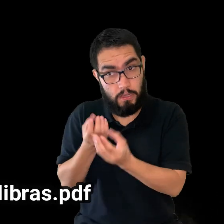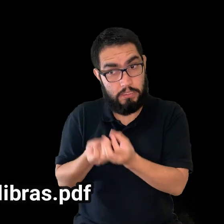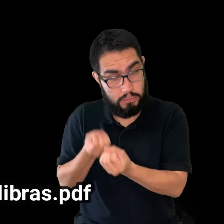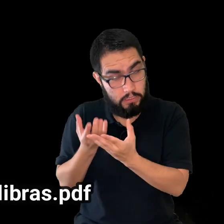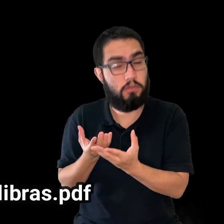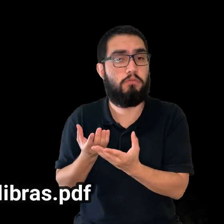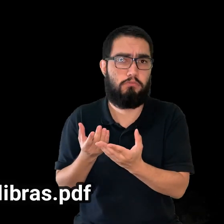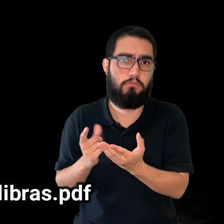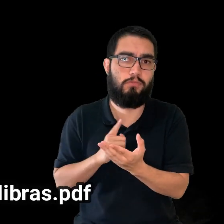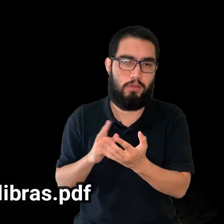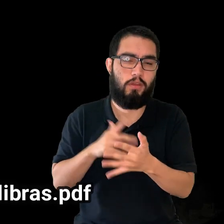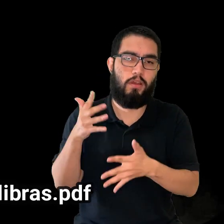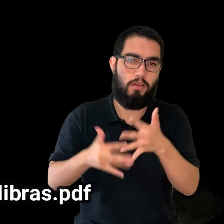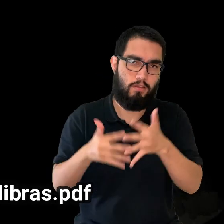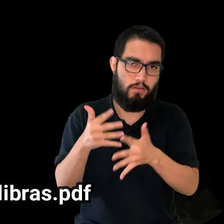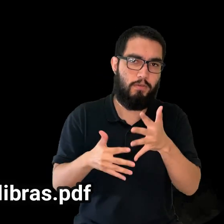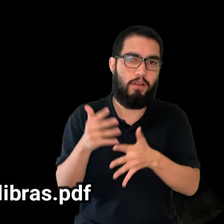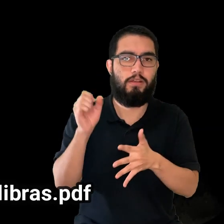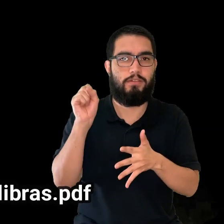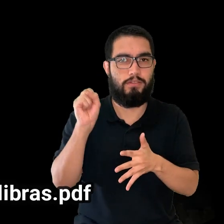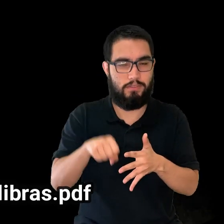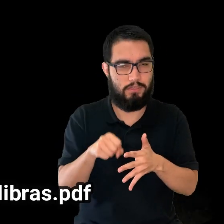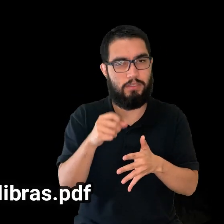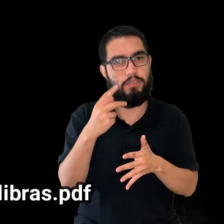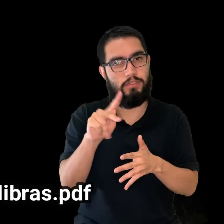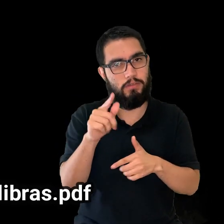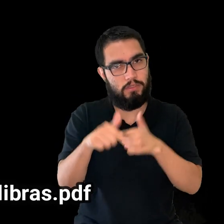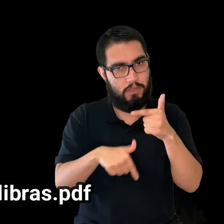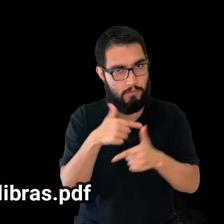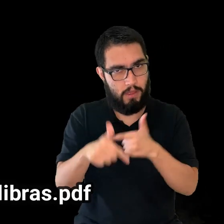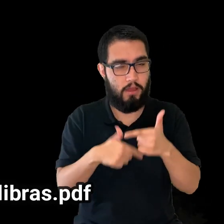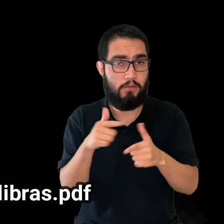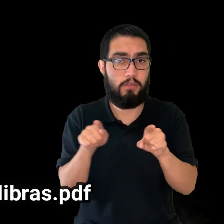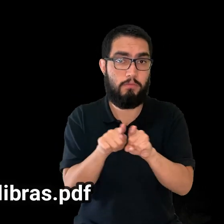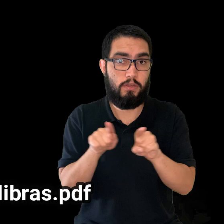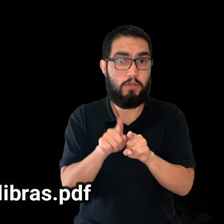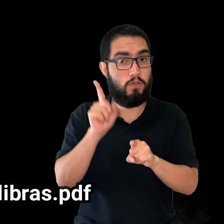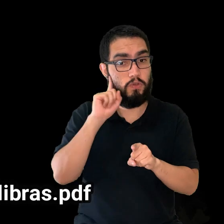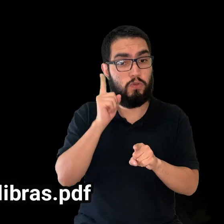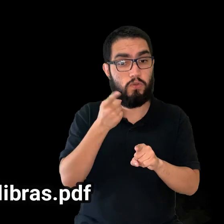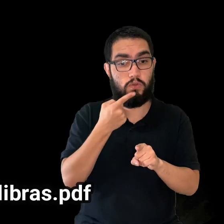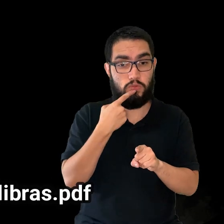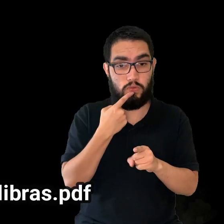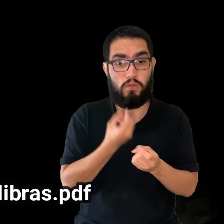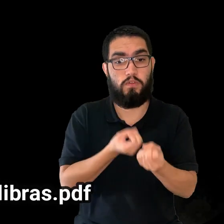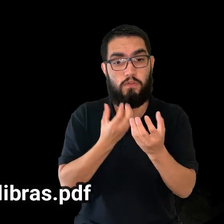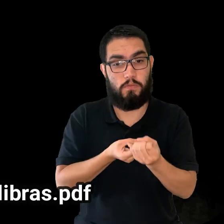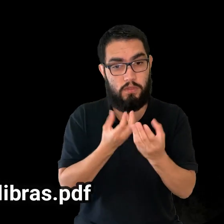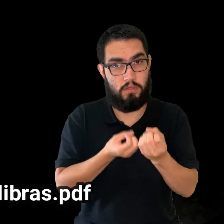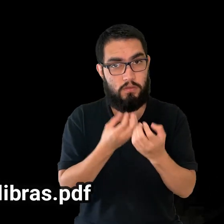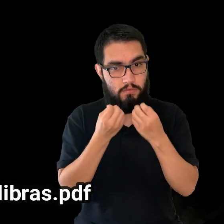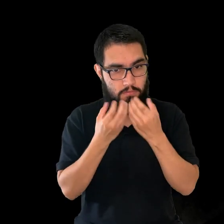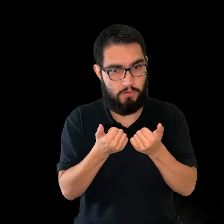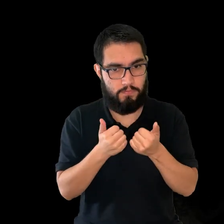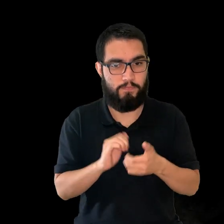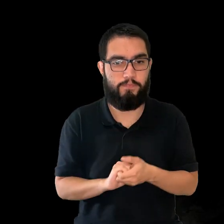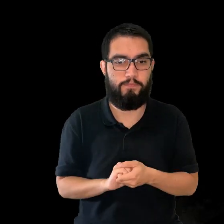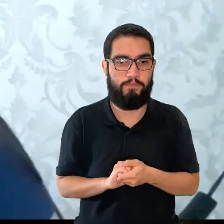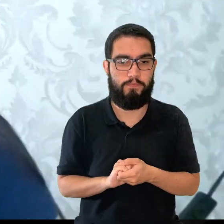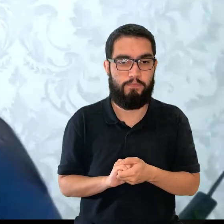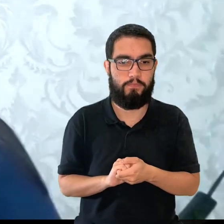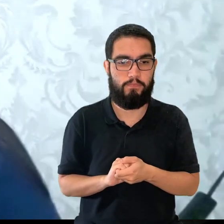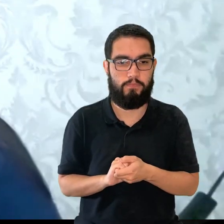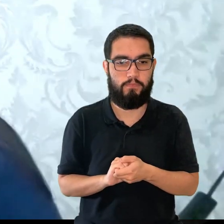muita informação, isso vai interferir sim na qualidade do seu trabalho e como que o surdo vai receber essa informação, tá